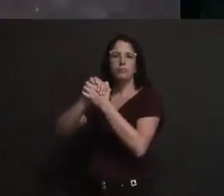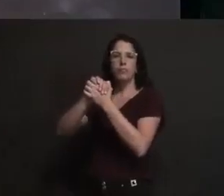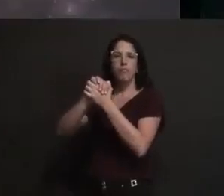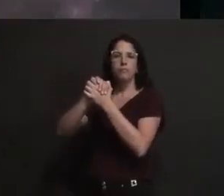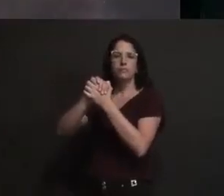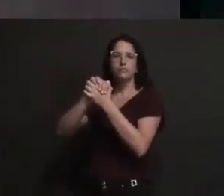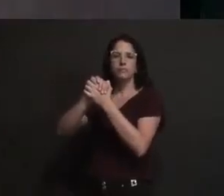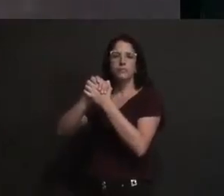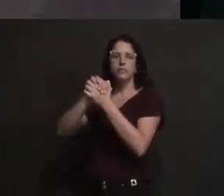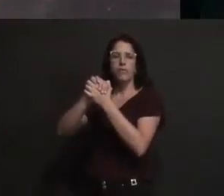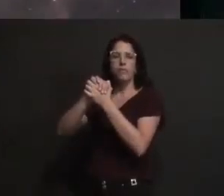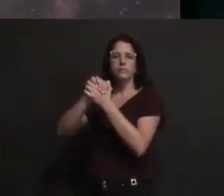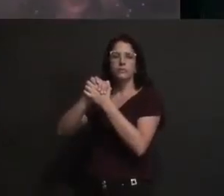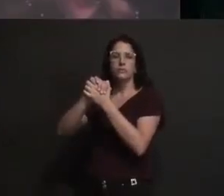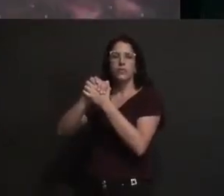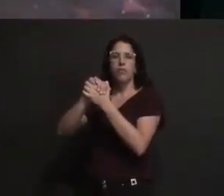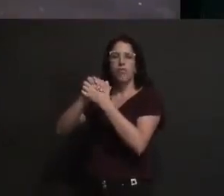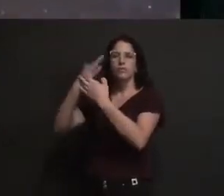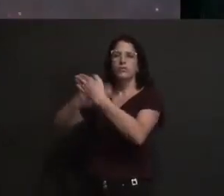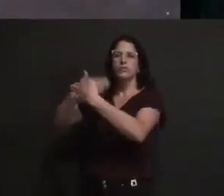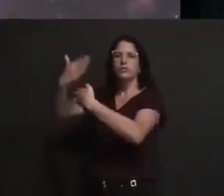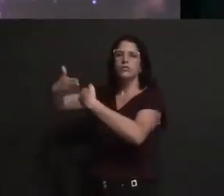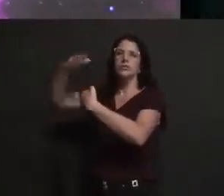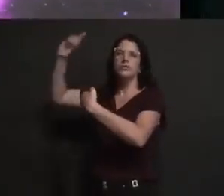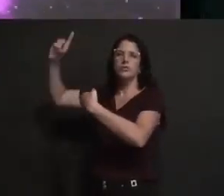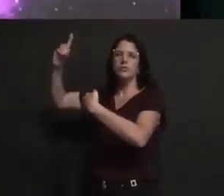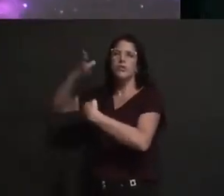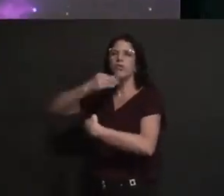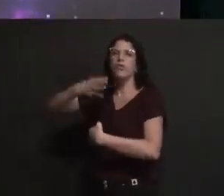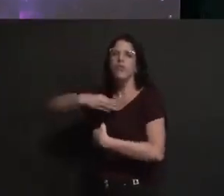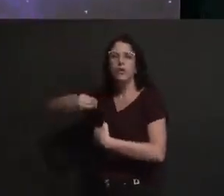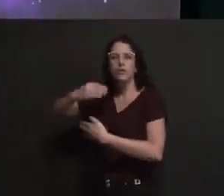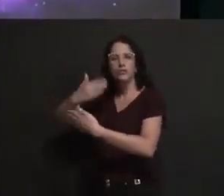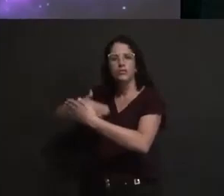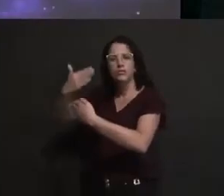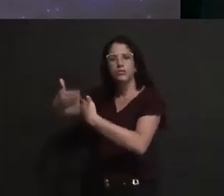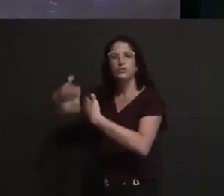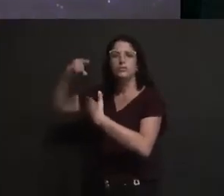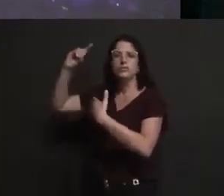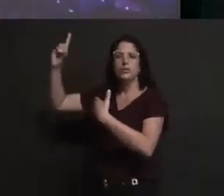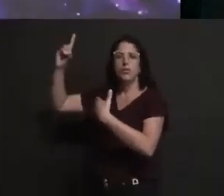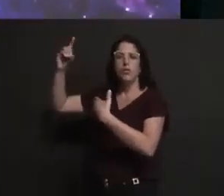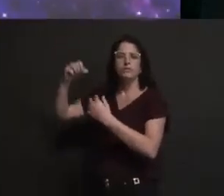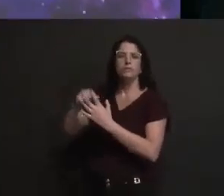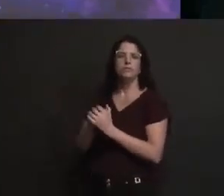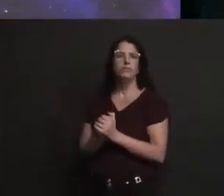na tua presença. O Senhor nos dá filhos temente ao Senhor.